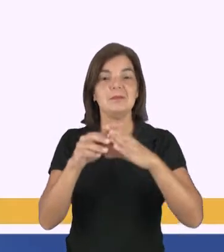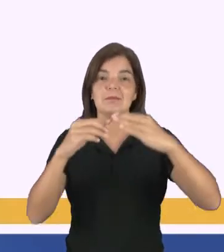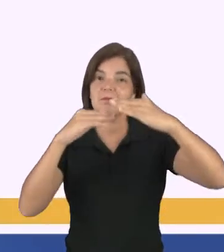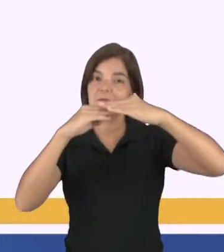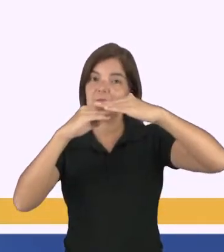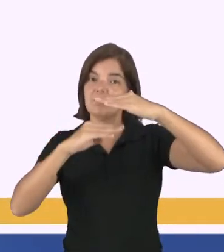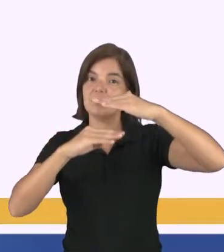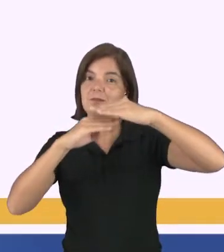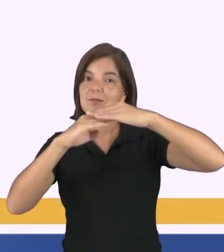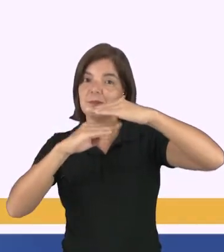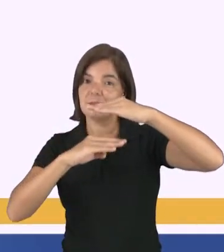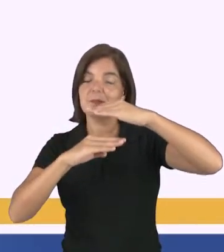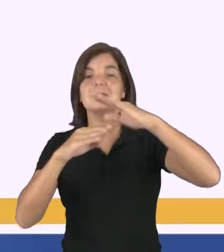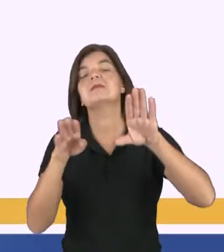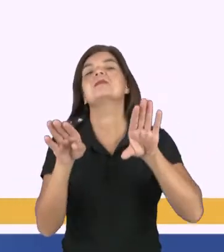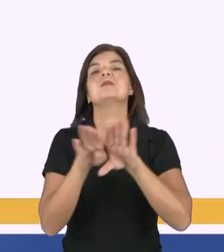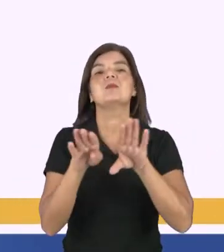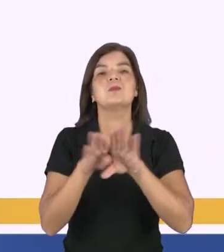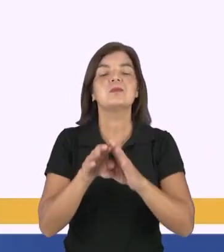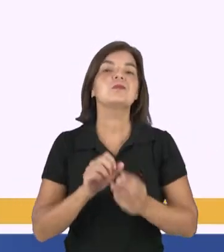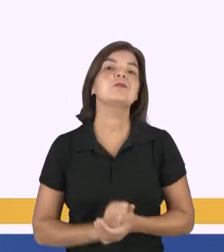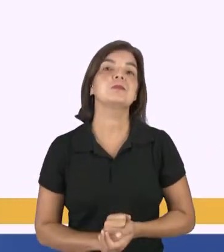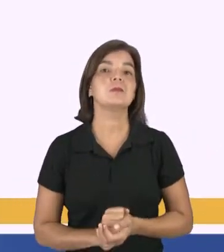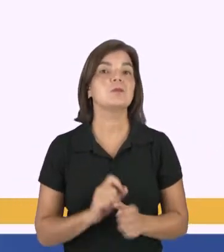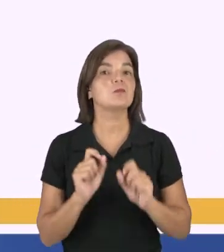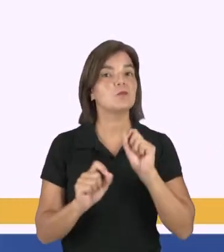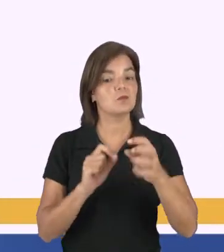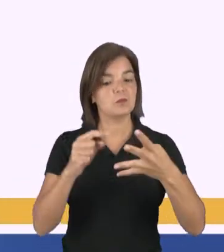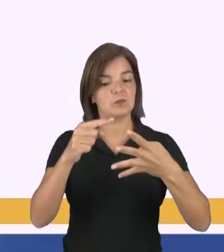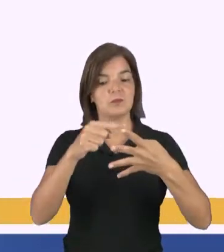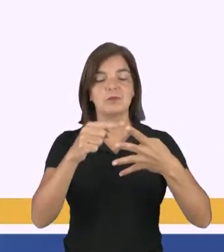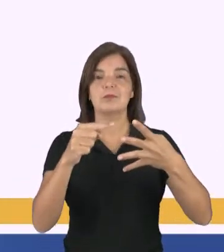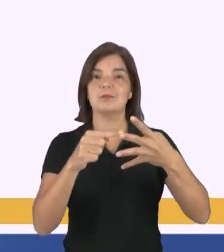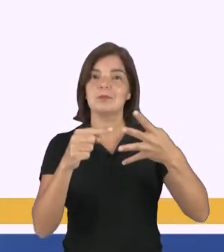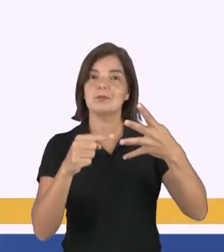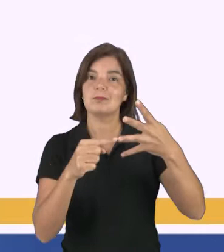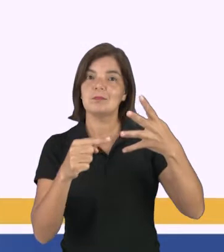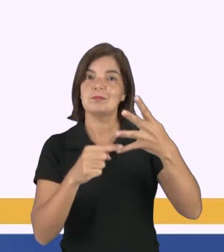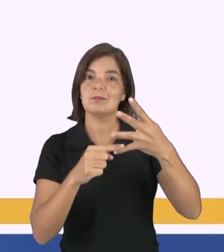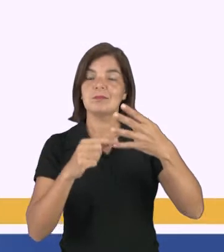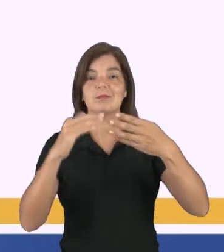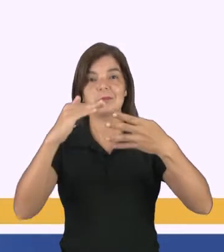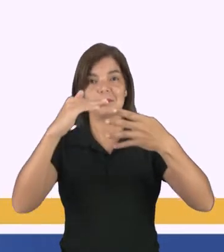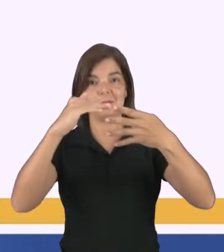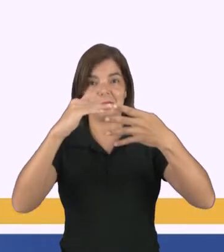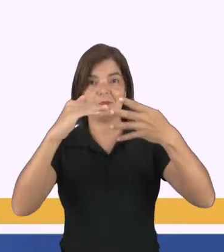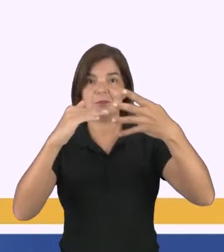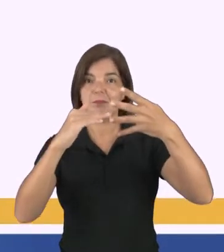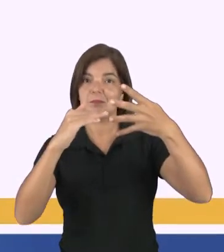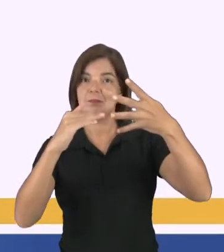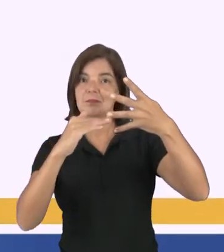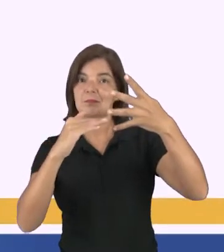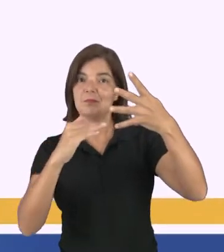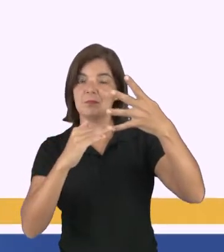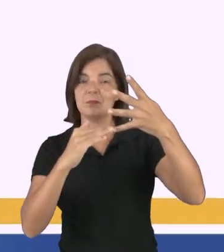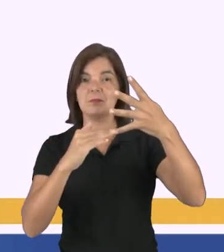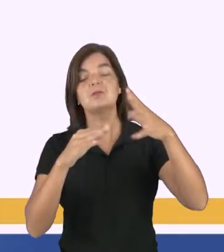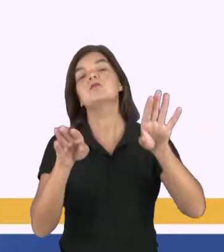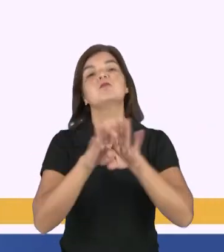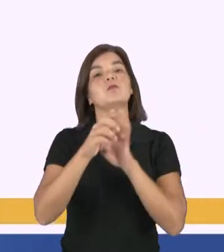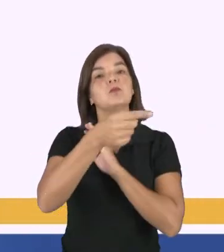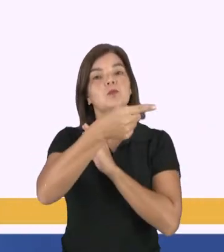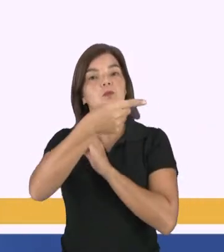uma das outras e entre elas eu formo quatro espaços e tanto na